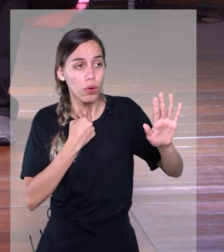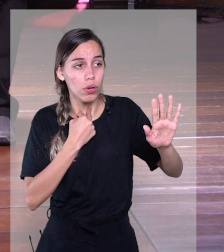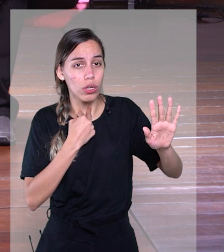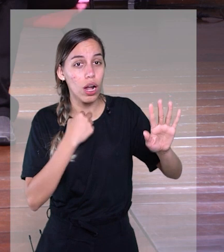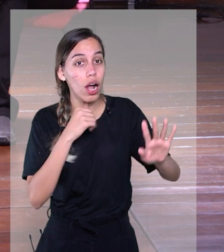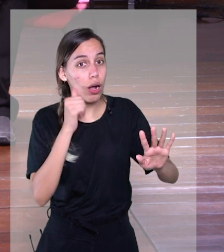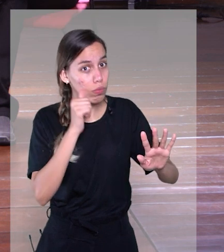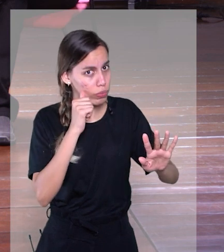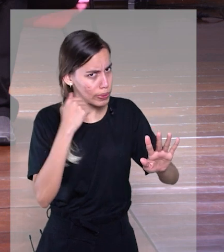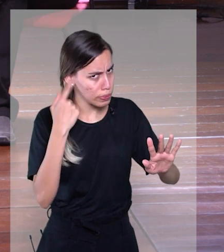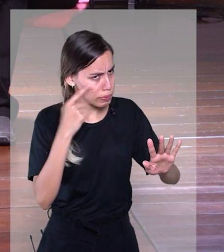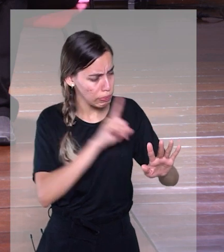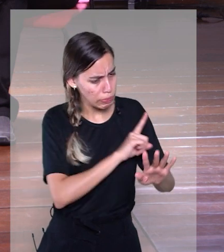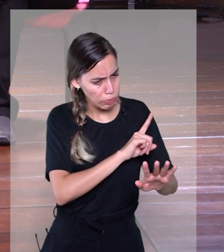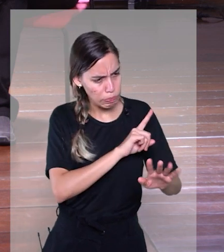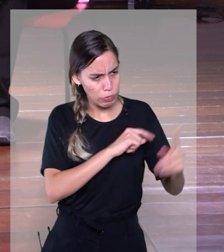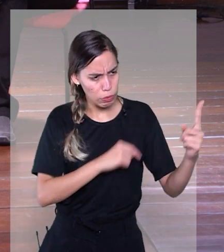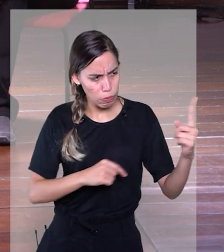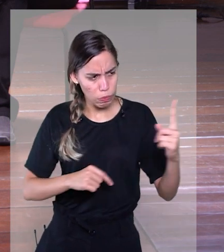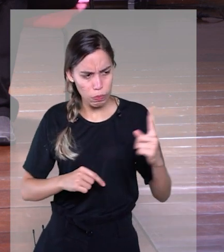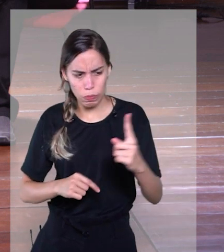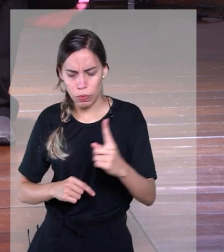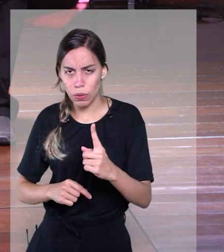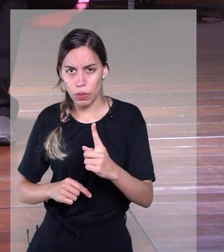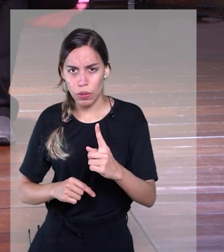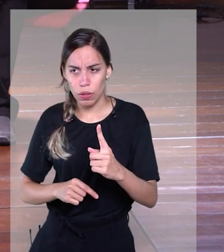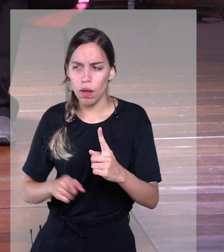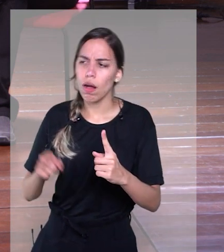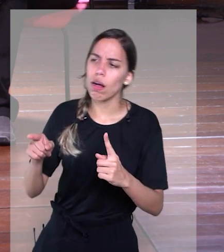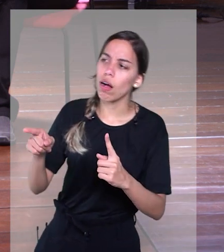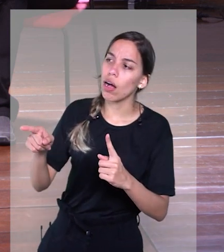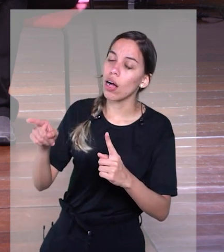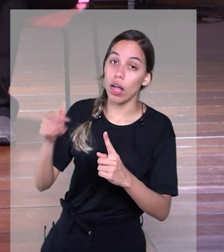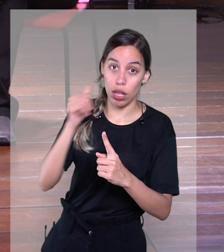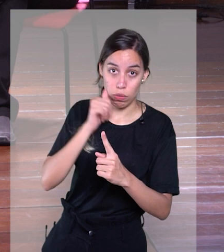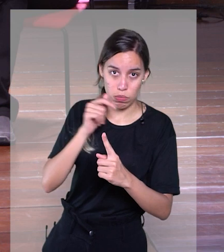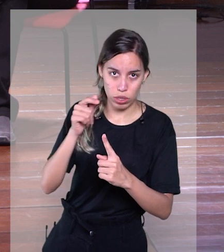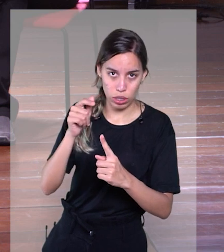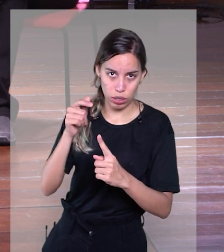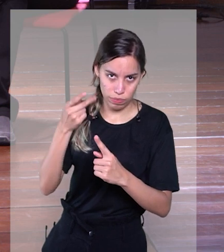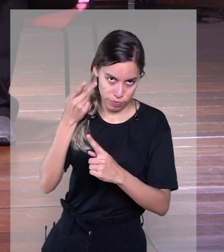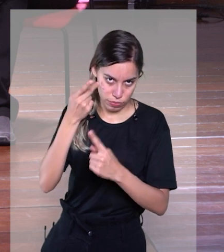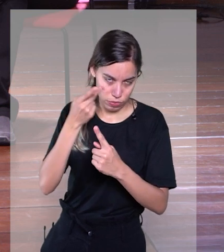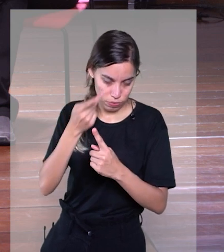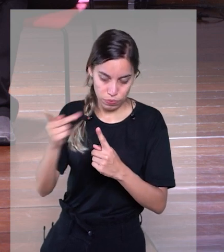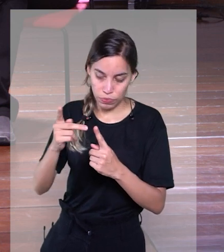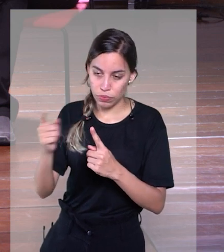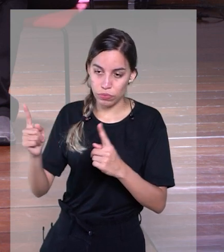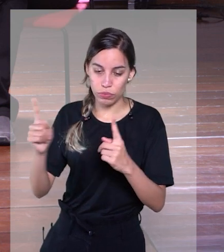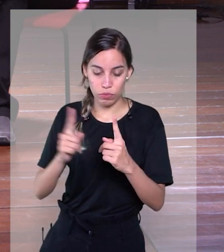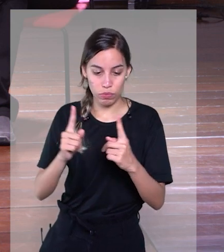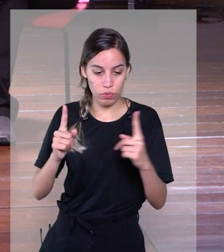doida, coitada, foi correr atrás da turista que estava querendo tirar fotos, eu falei, vamos, Billy, Ronaldo e Billy, sentem